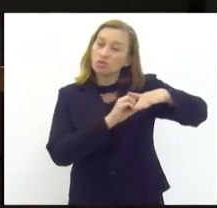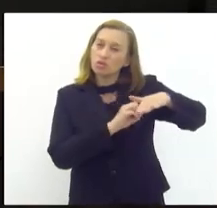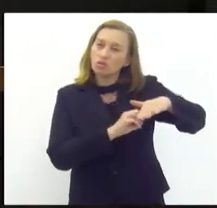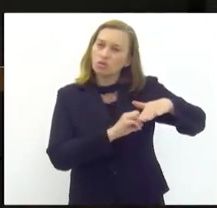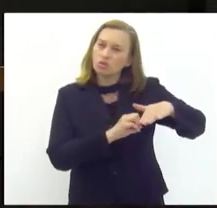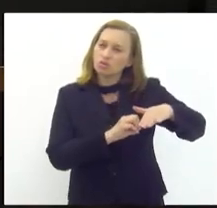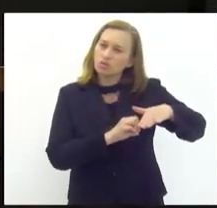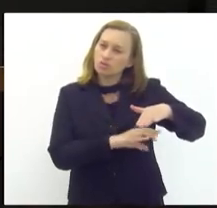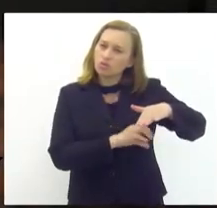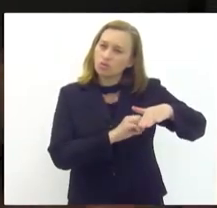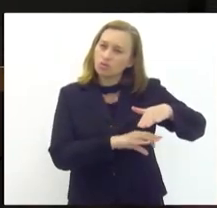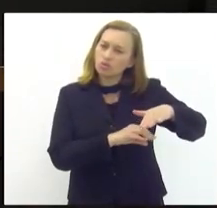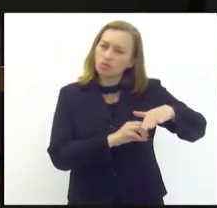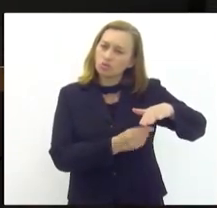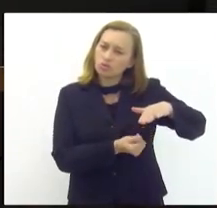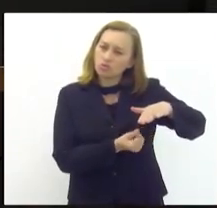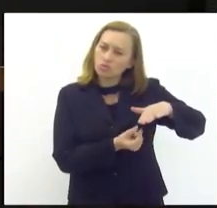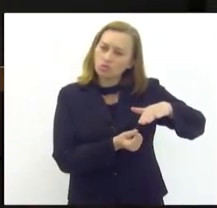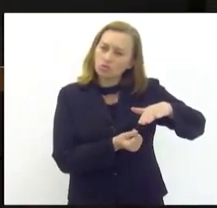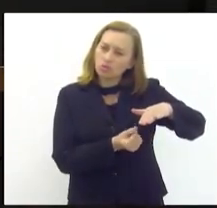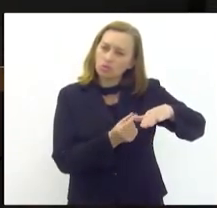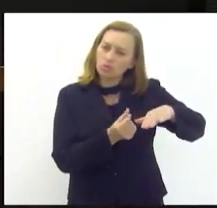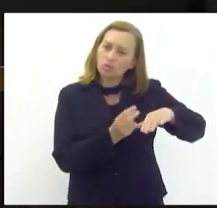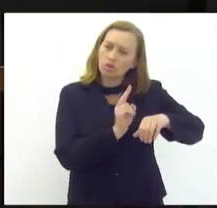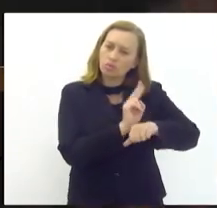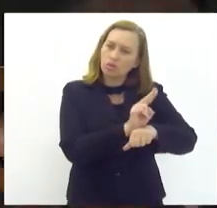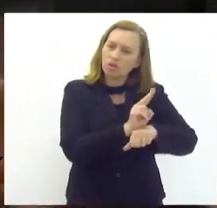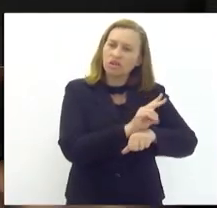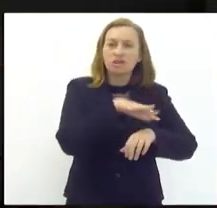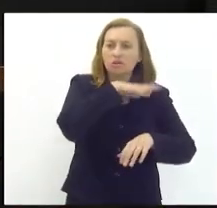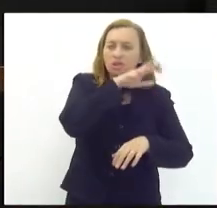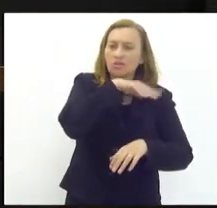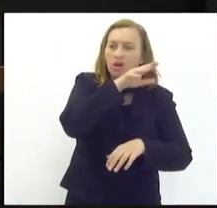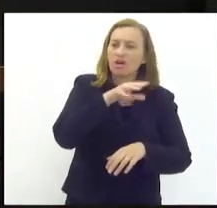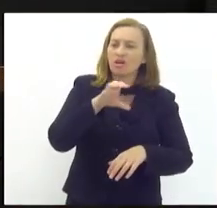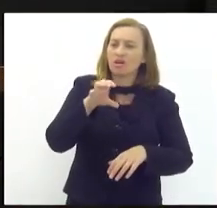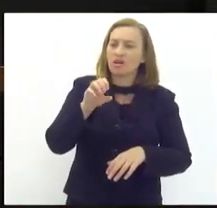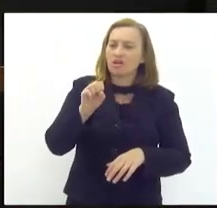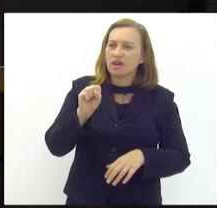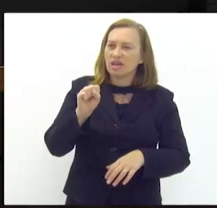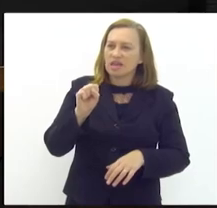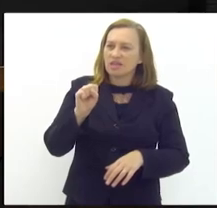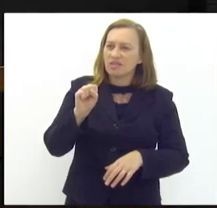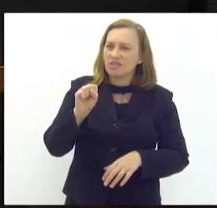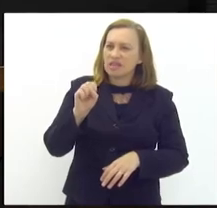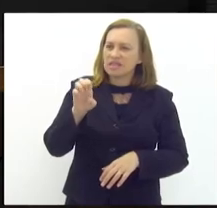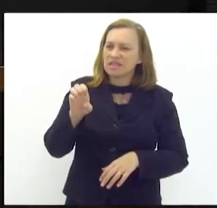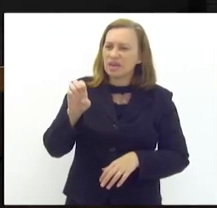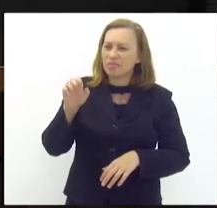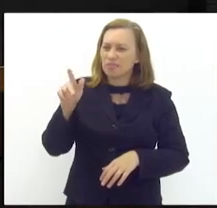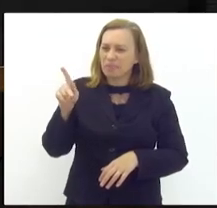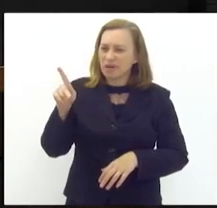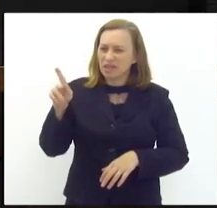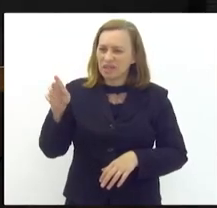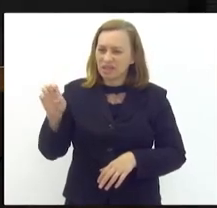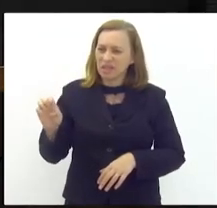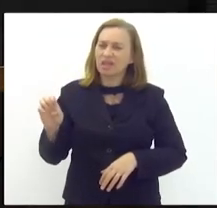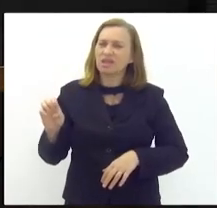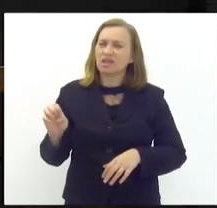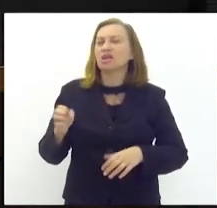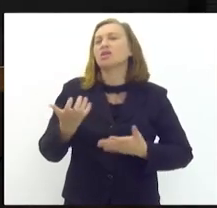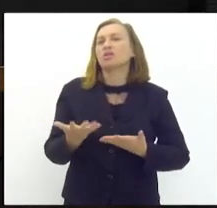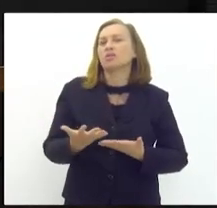proteção animal fepa no âmbito do Estado do Rio de Janeiro parecia da comissão de indicações legislativas